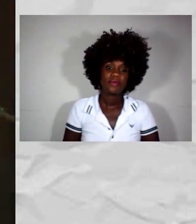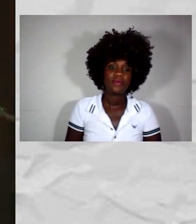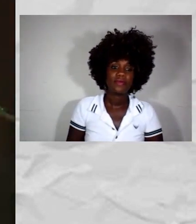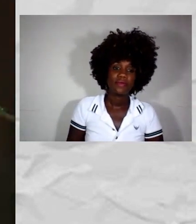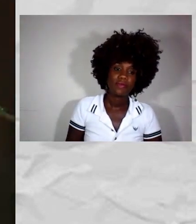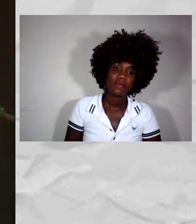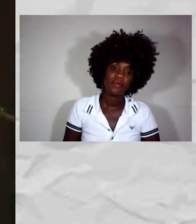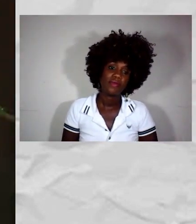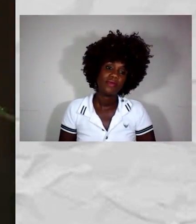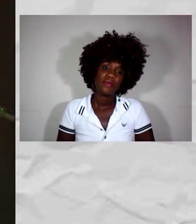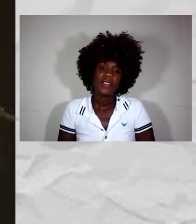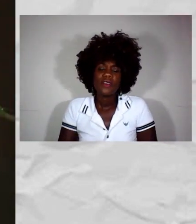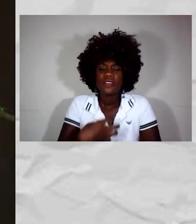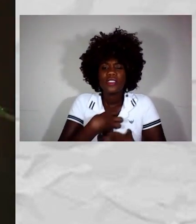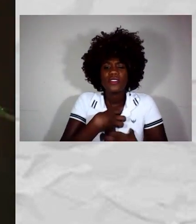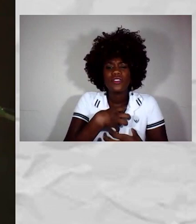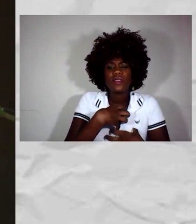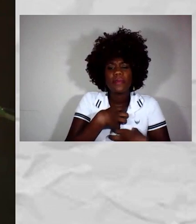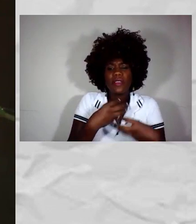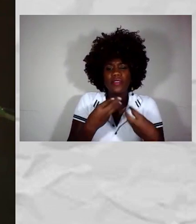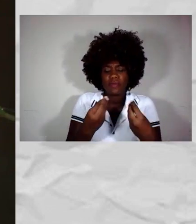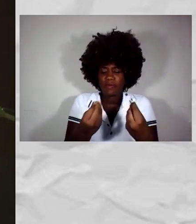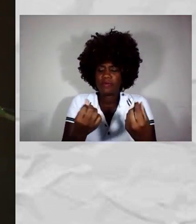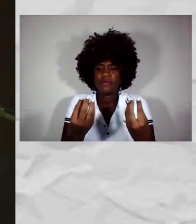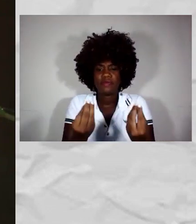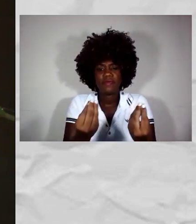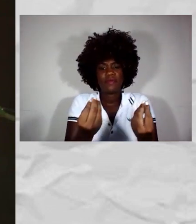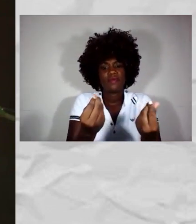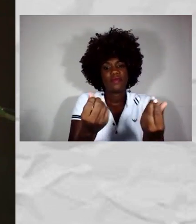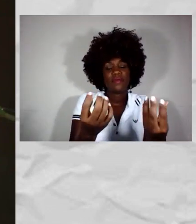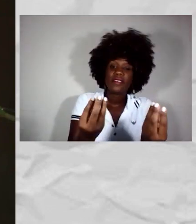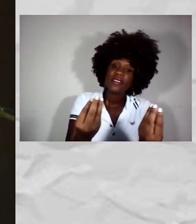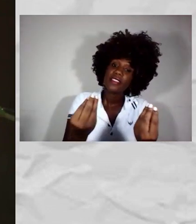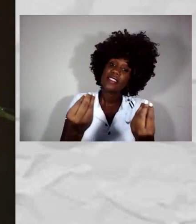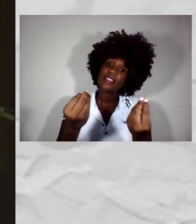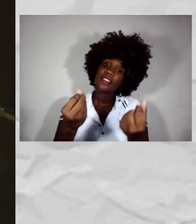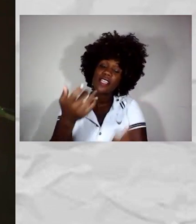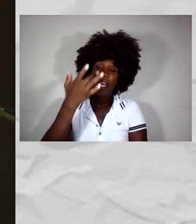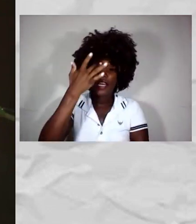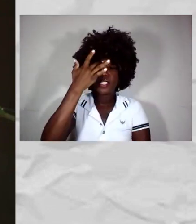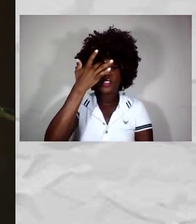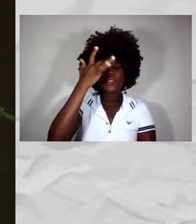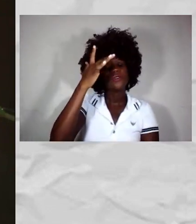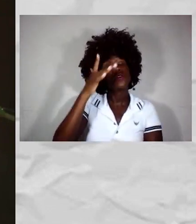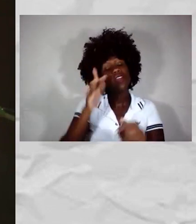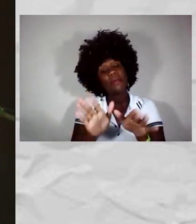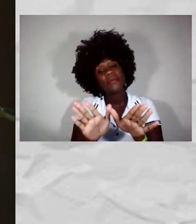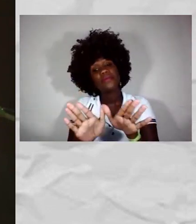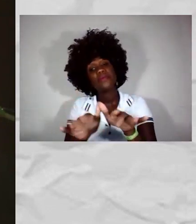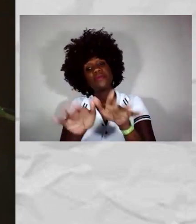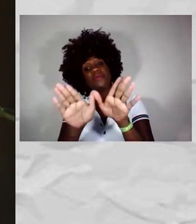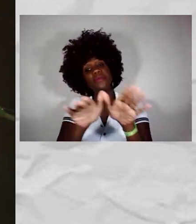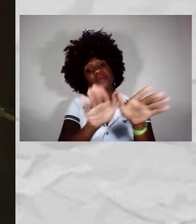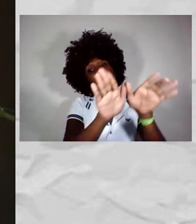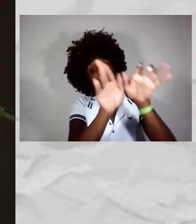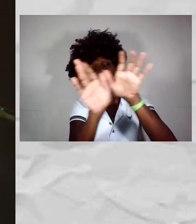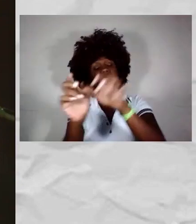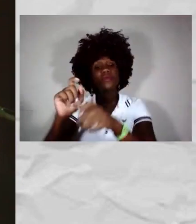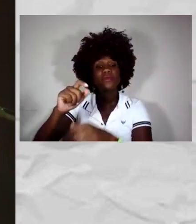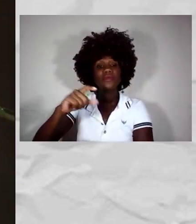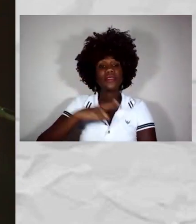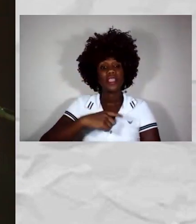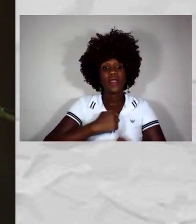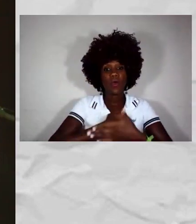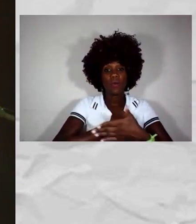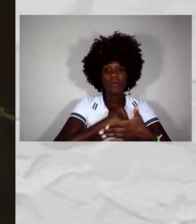Despedaçados os sentidos, sentem-se saber voar. E no pulsar que